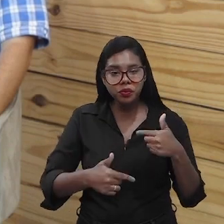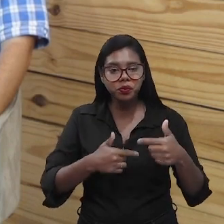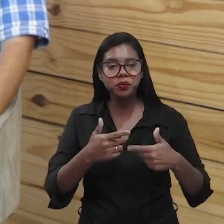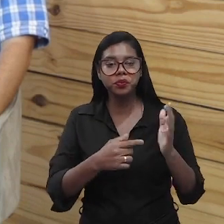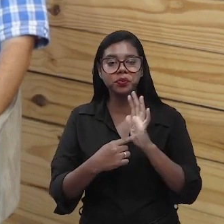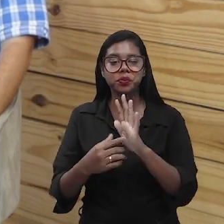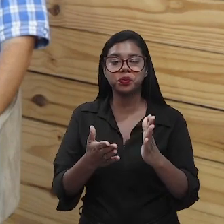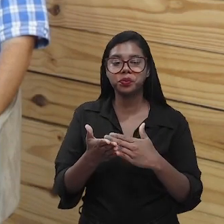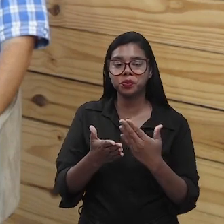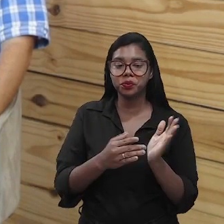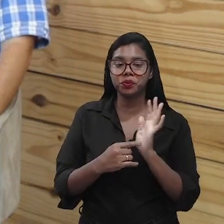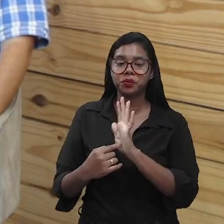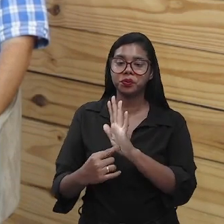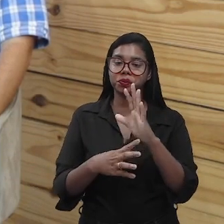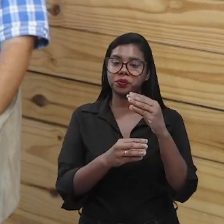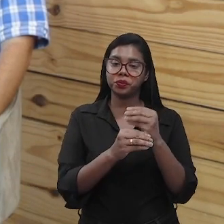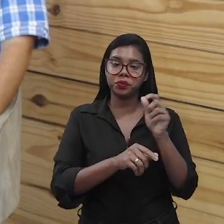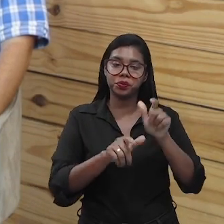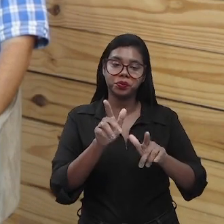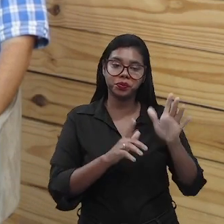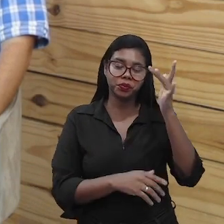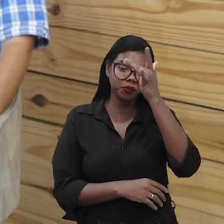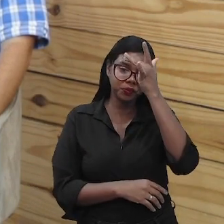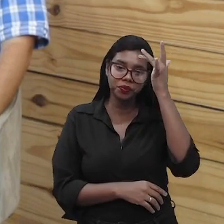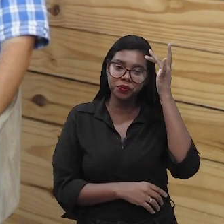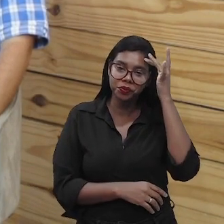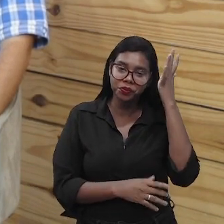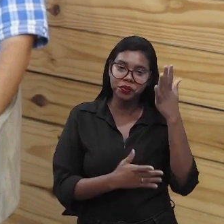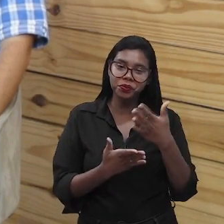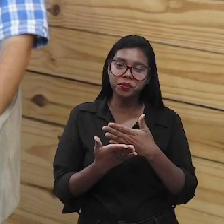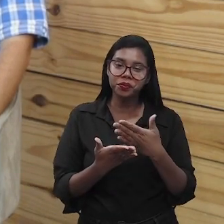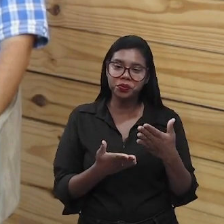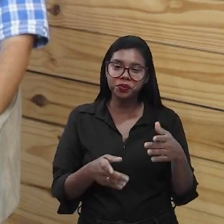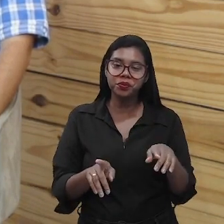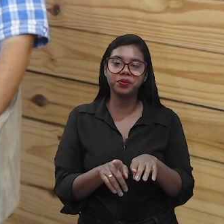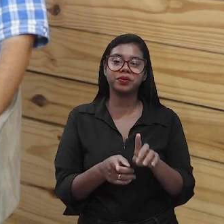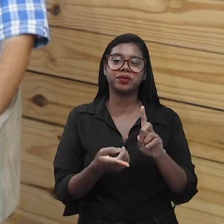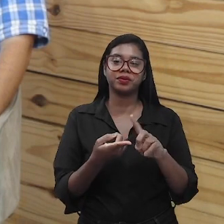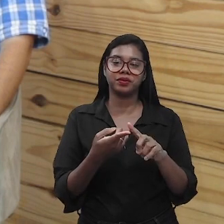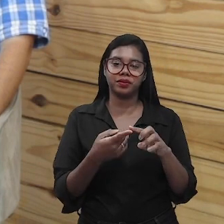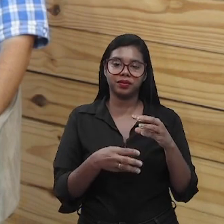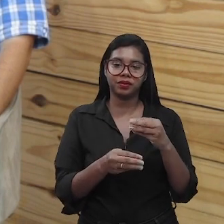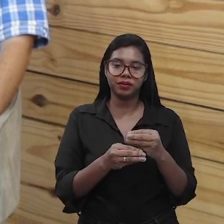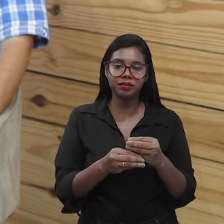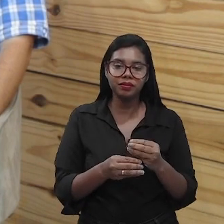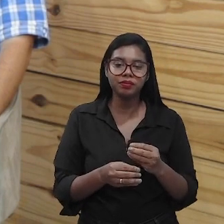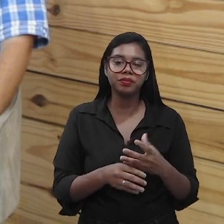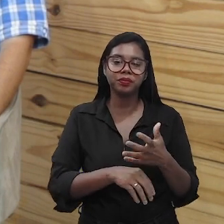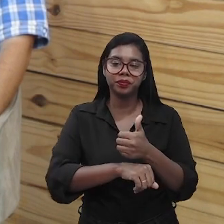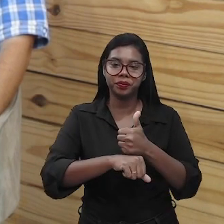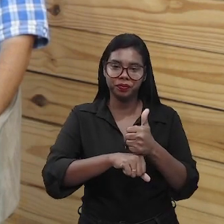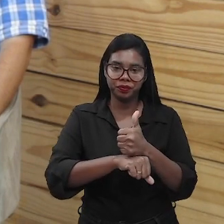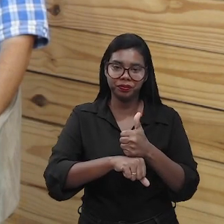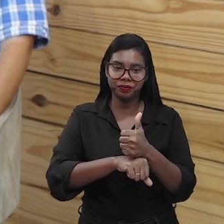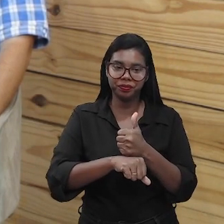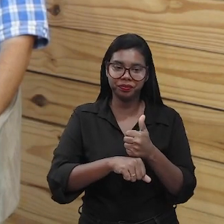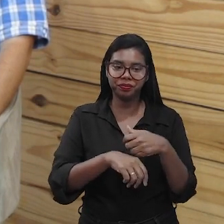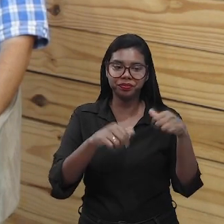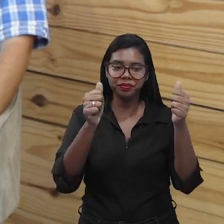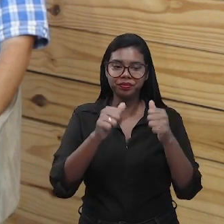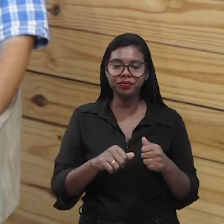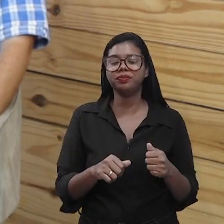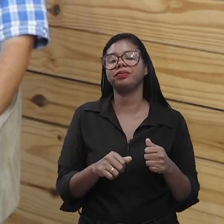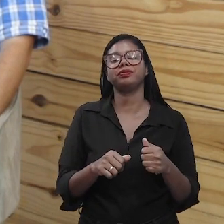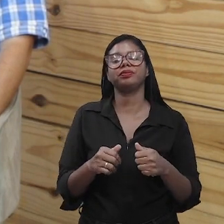qualquer pessoa que aplica esses princípios, né, na sua atividade profissional ou artística, é o reconhecimento